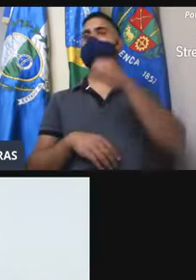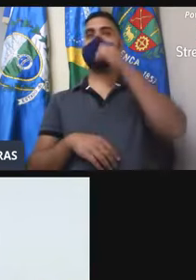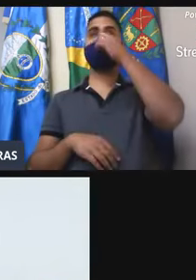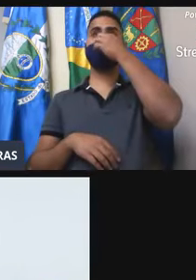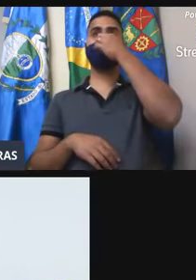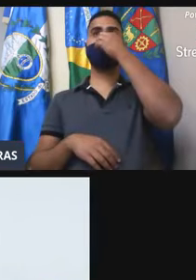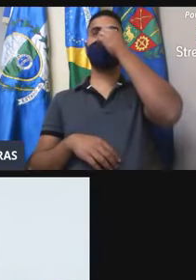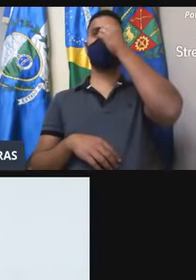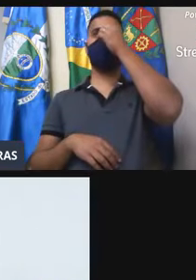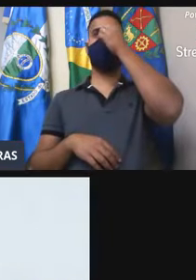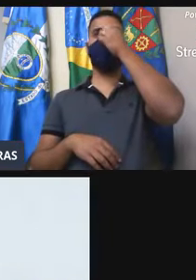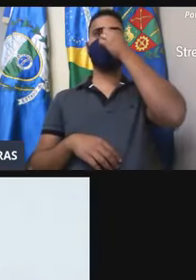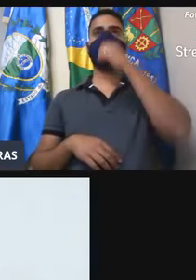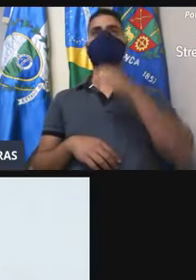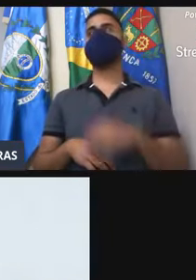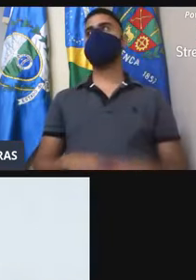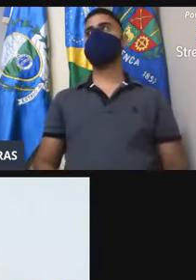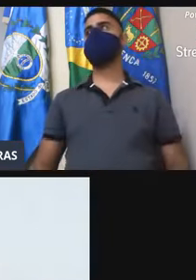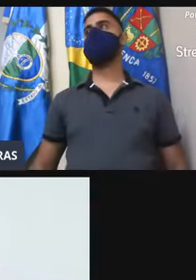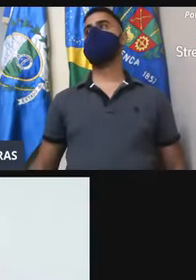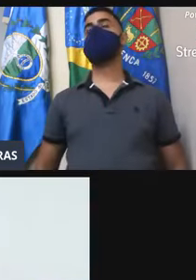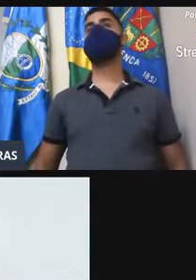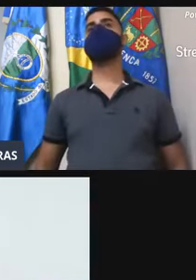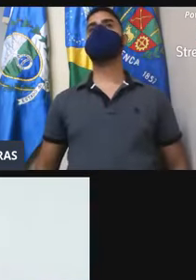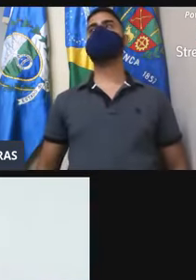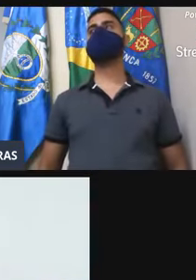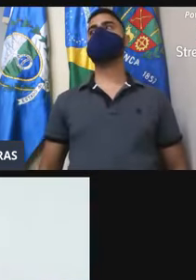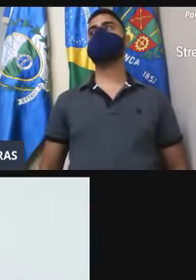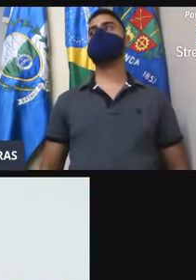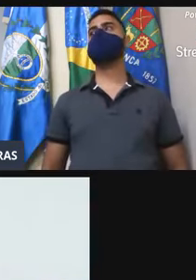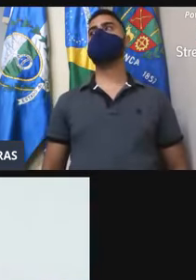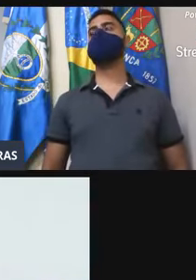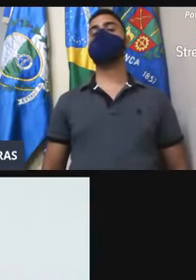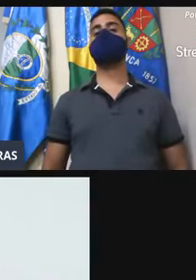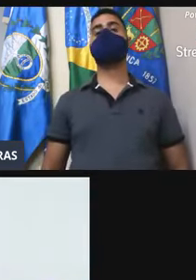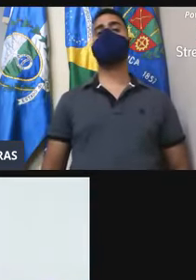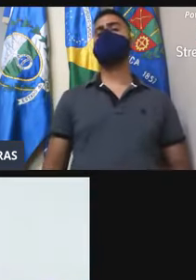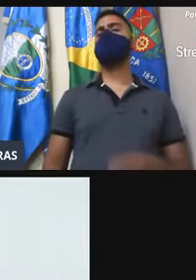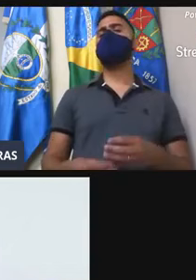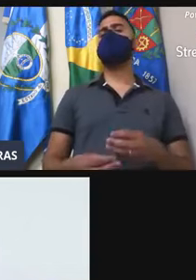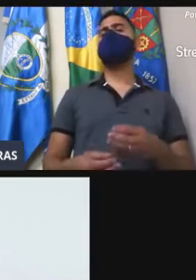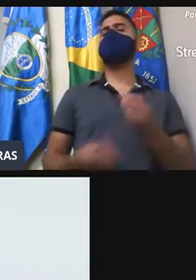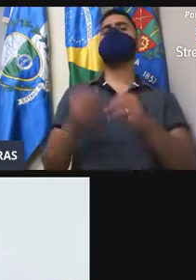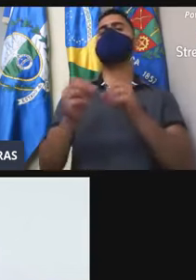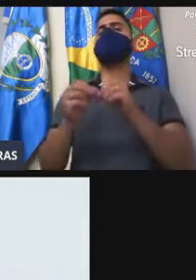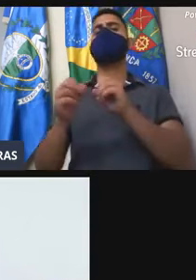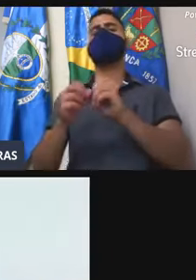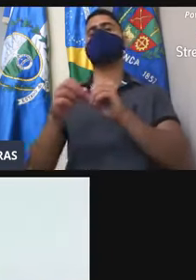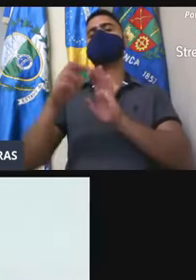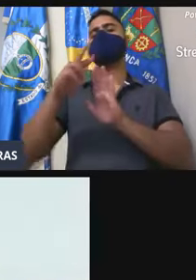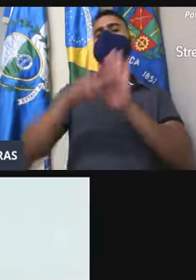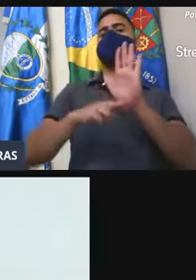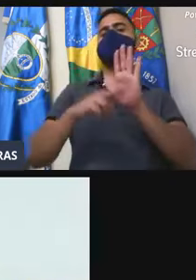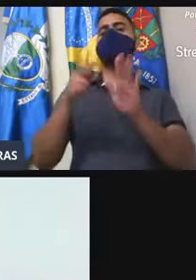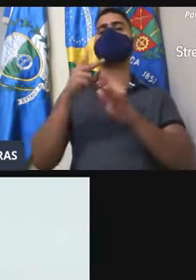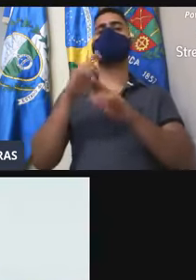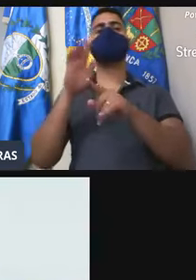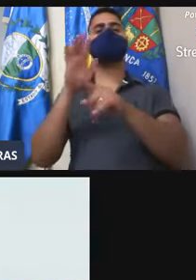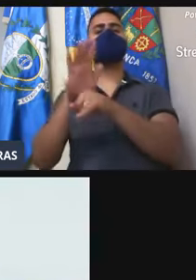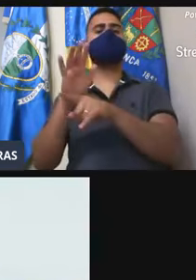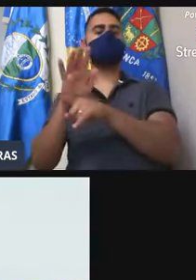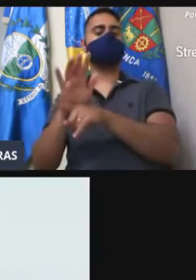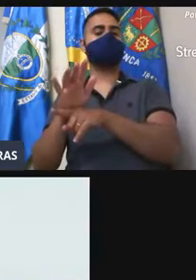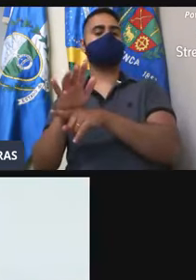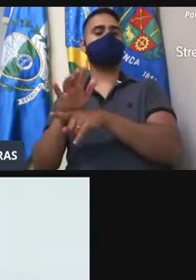encaminhamento da votação? Pode. O que acontece, senhores vereadores? Da forma que foi redigida a emenda, fala sobre os benefícios